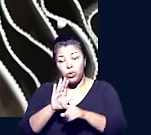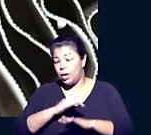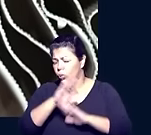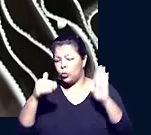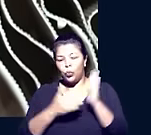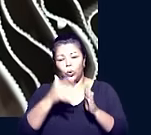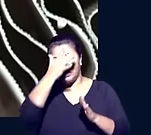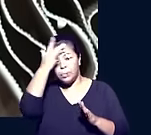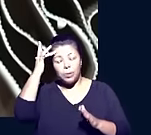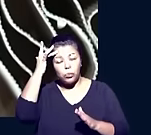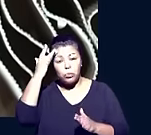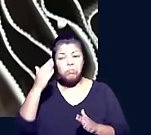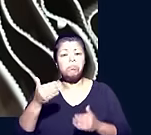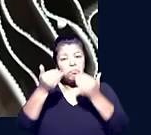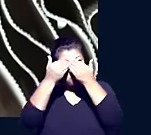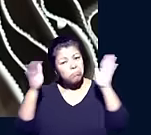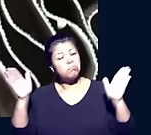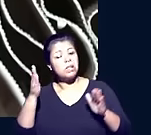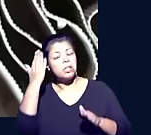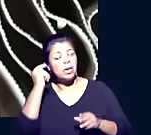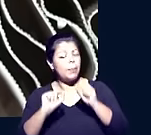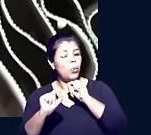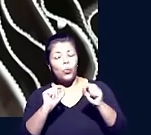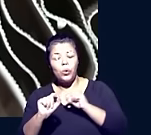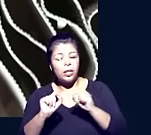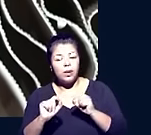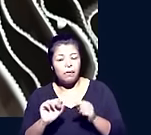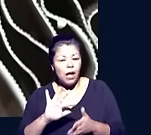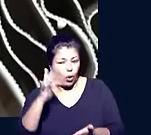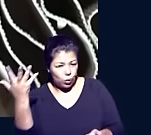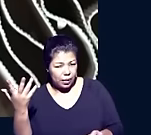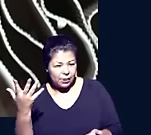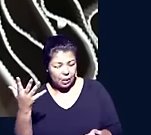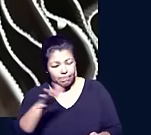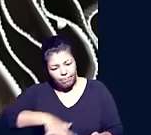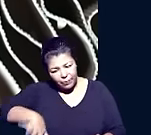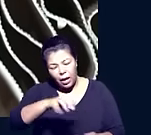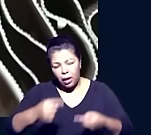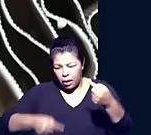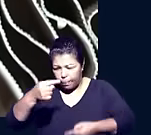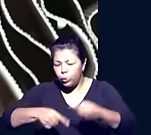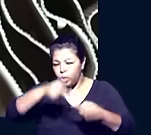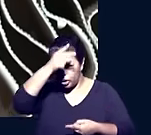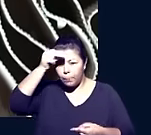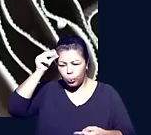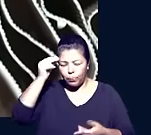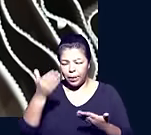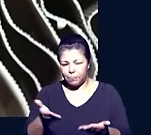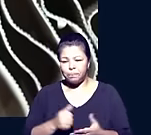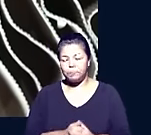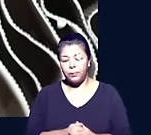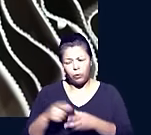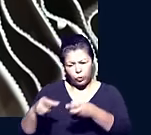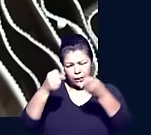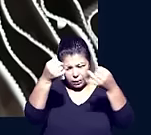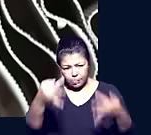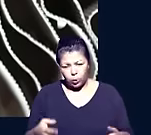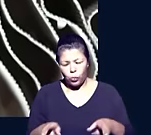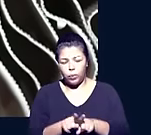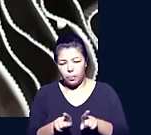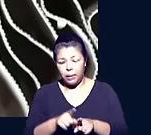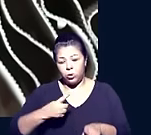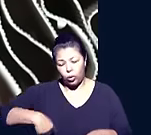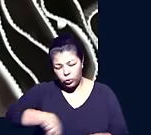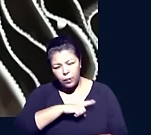que vai acontecer né Quais são as políticas públicas onde é que tá a dosagem então além de tudo isso que você falou eh nós vamos insistir